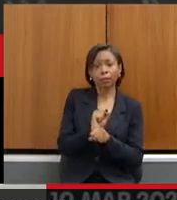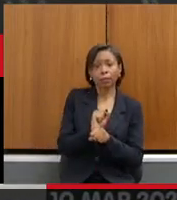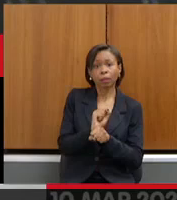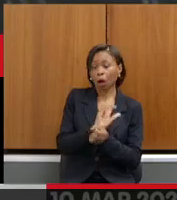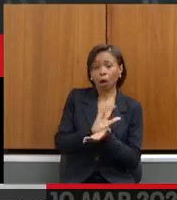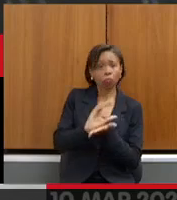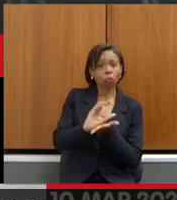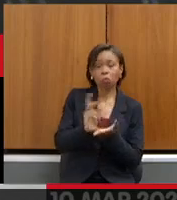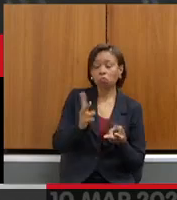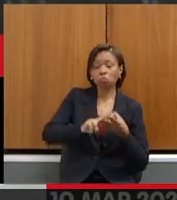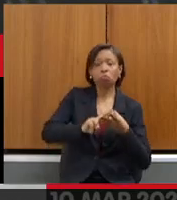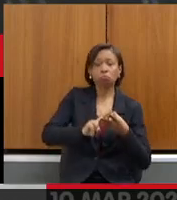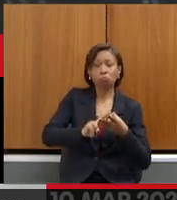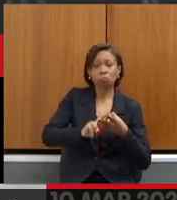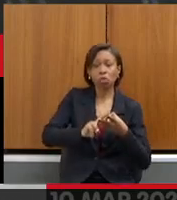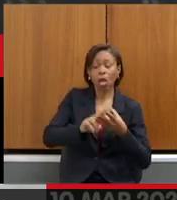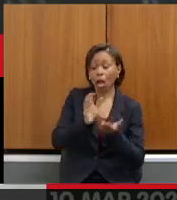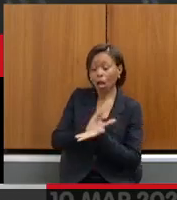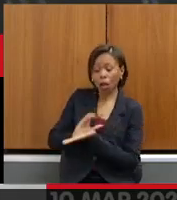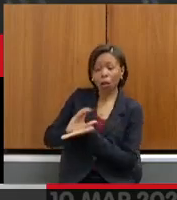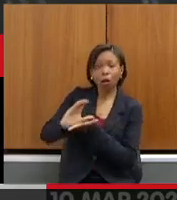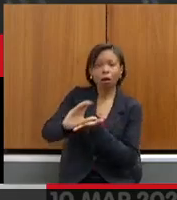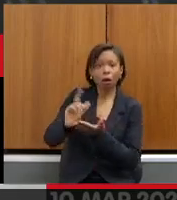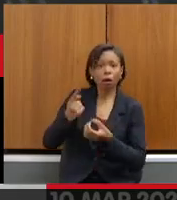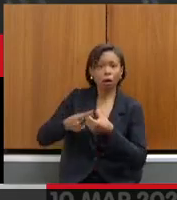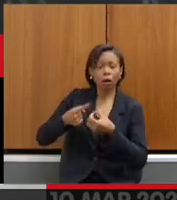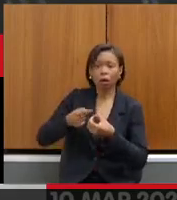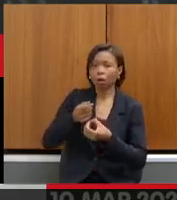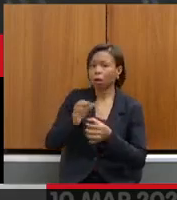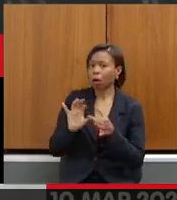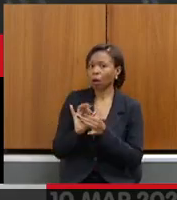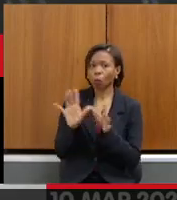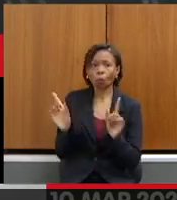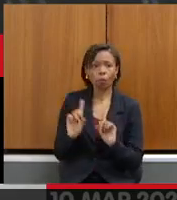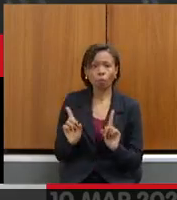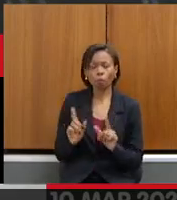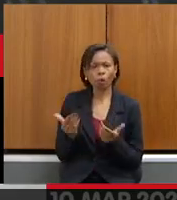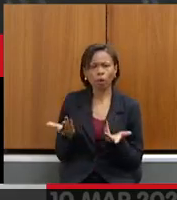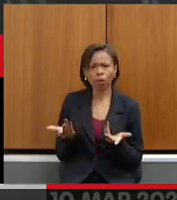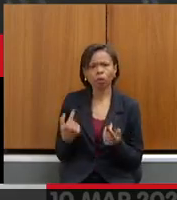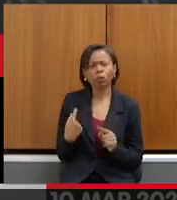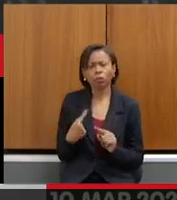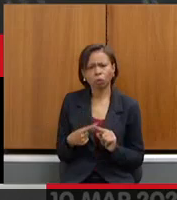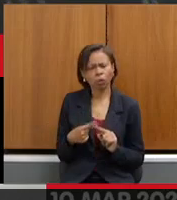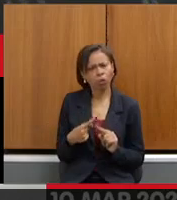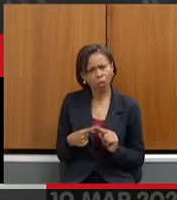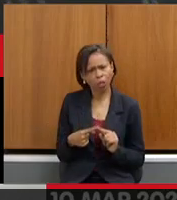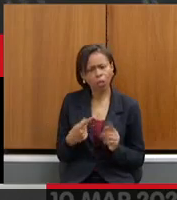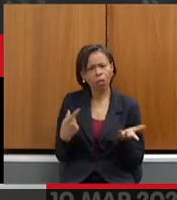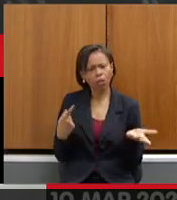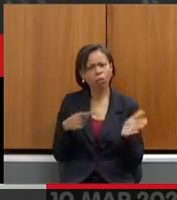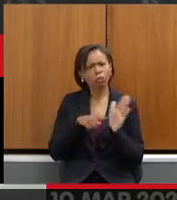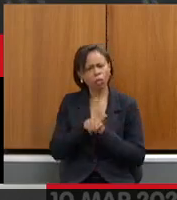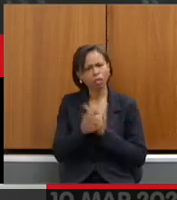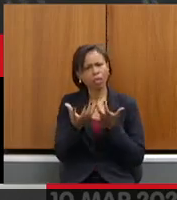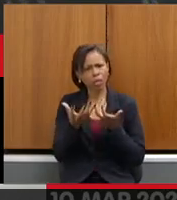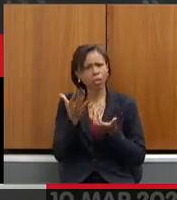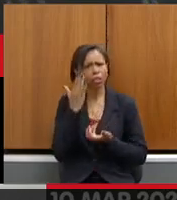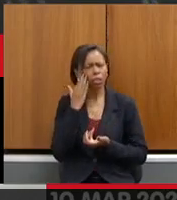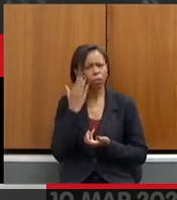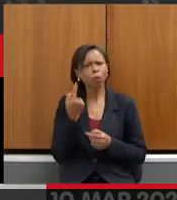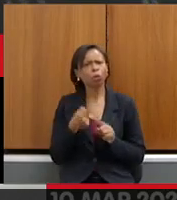são repassados aos municípios de destino dessa forma gostaríamos de saber os motivos por essa retenção